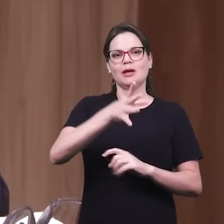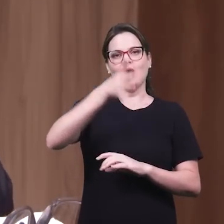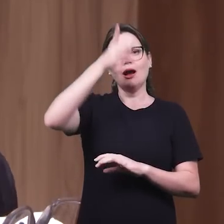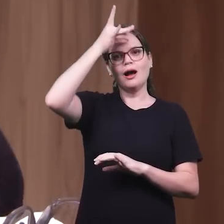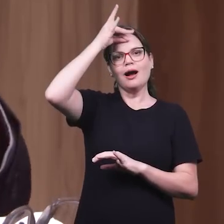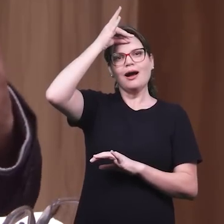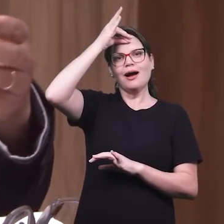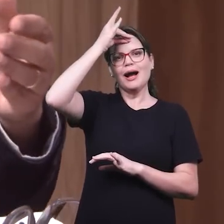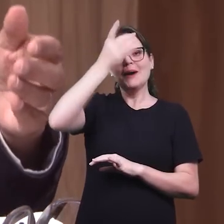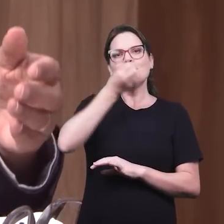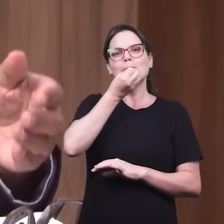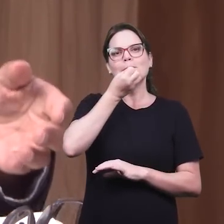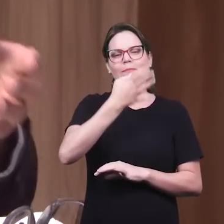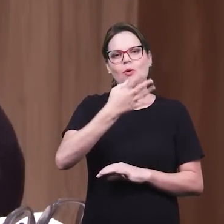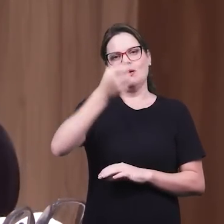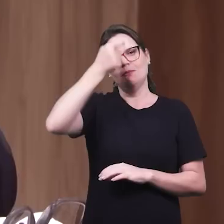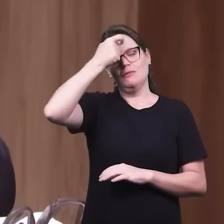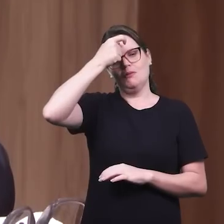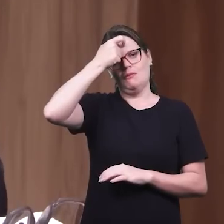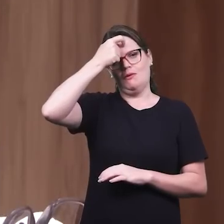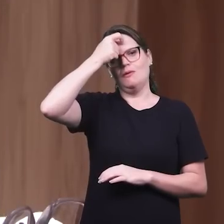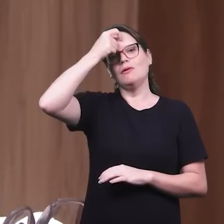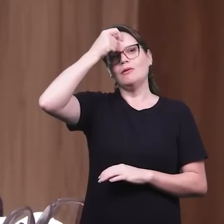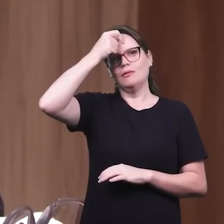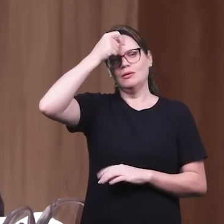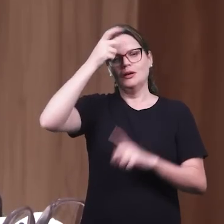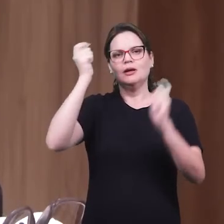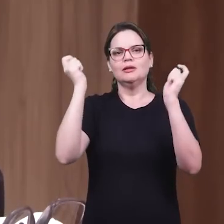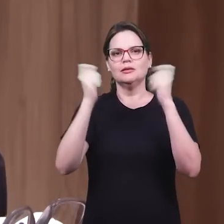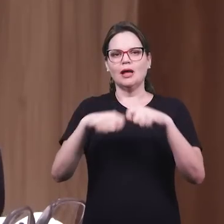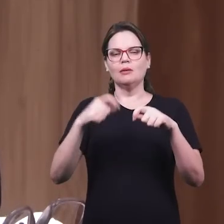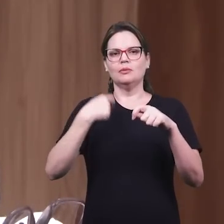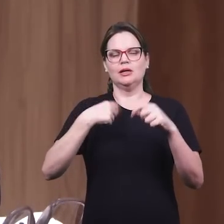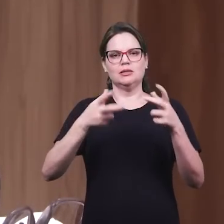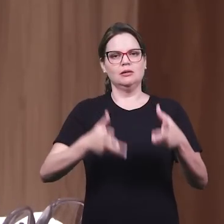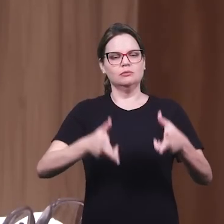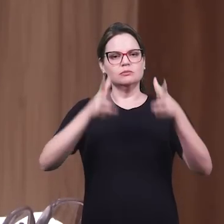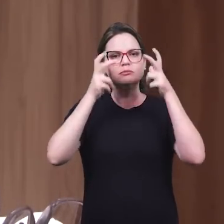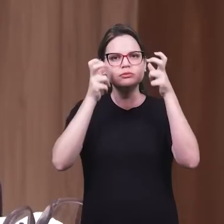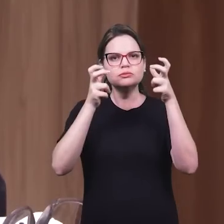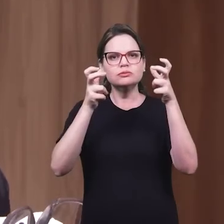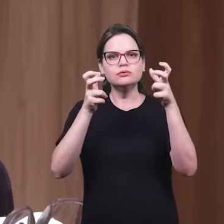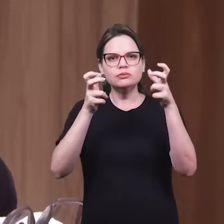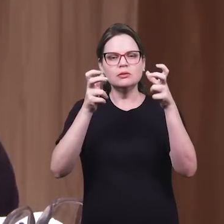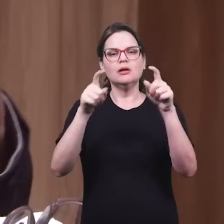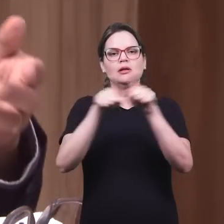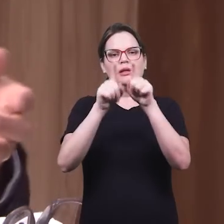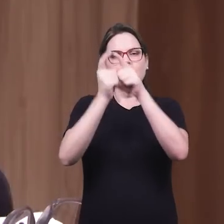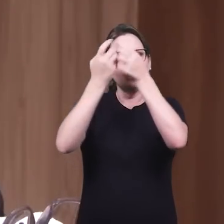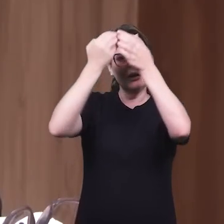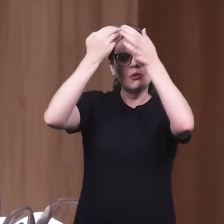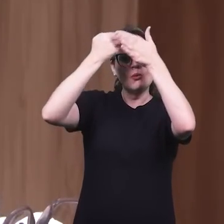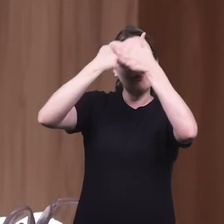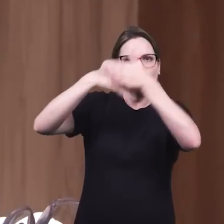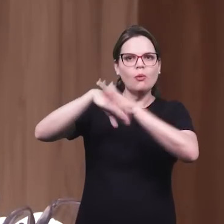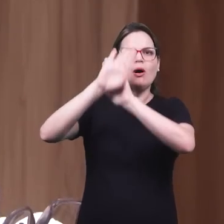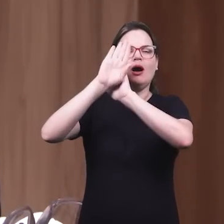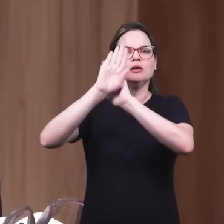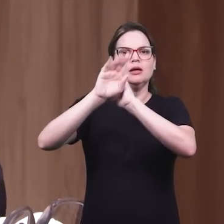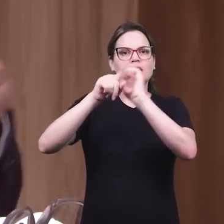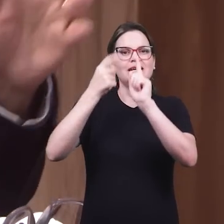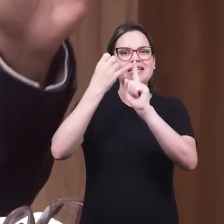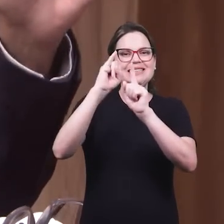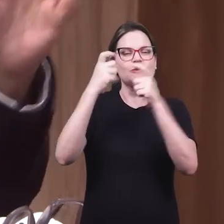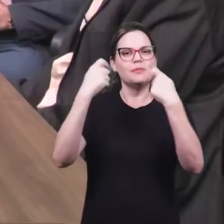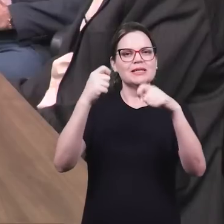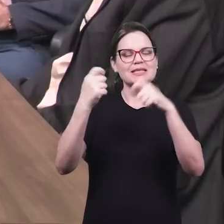memória, tanto na parte do registro como do armazenamento e também na recuperação dessa memória